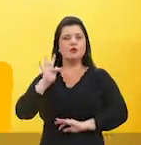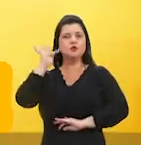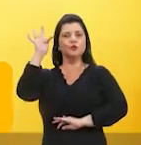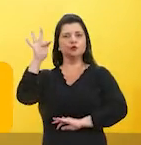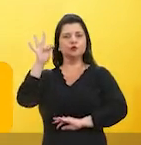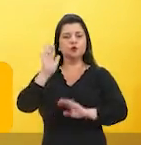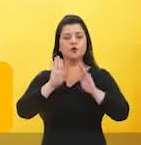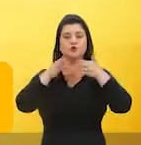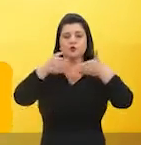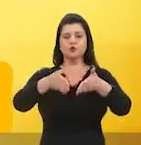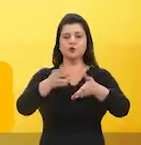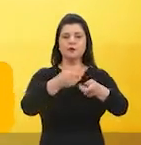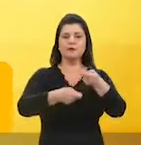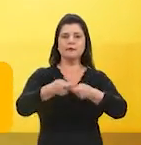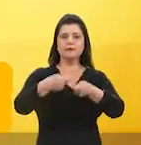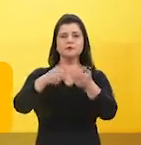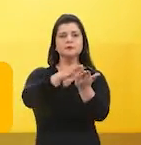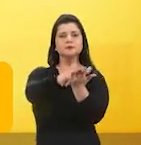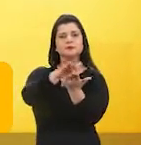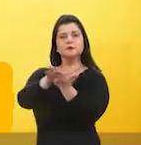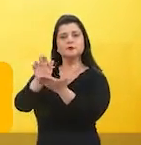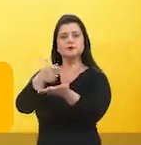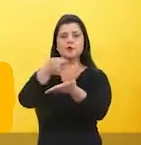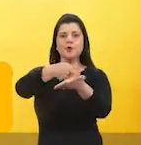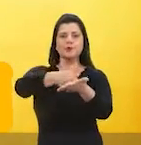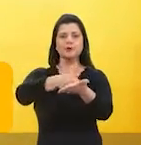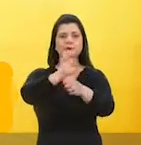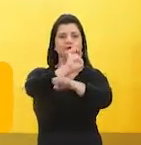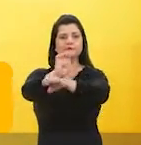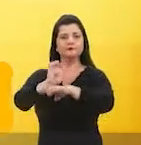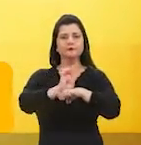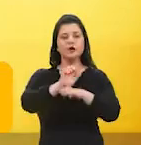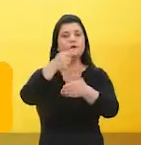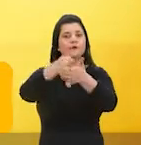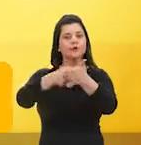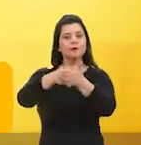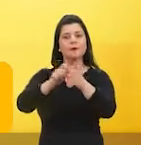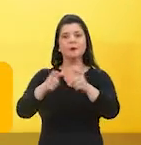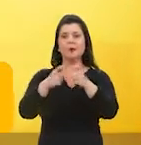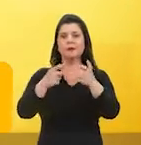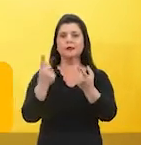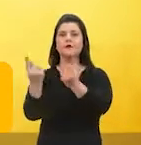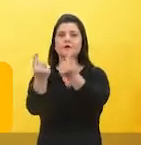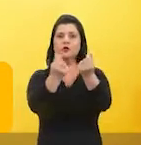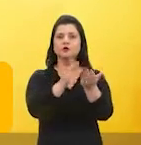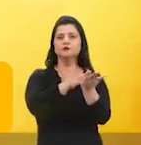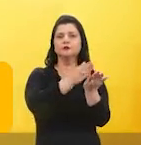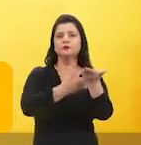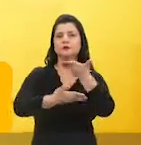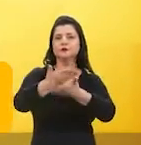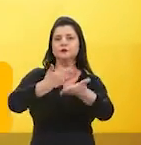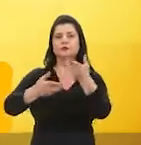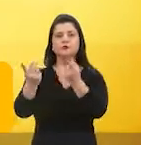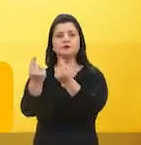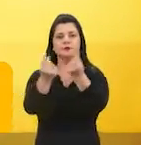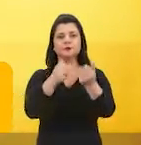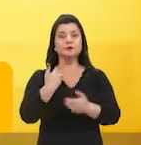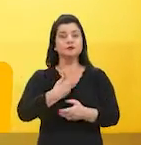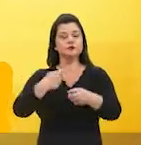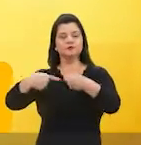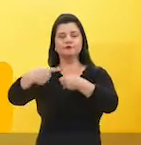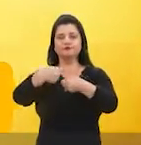A União concentra recursos e transfere obrigações aos estados. Vou lutar para aumentar o valor das transferências financeiras para os